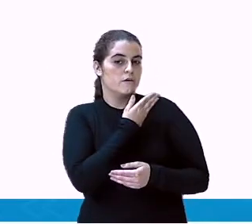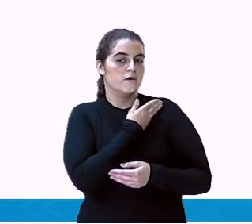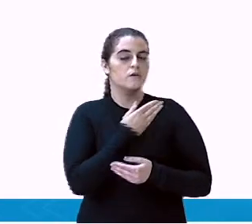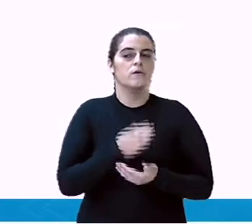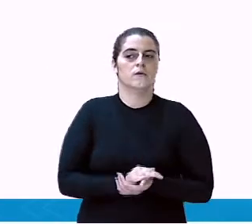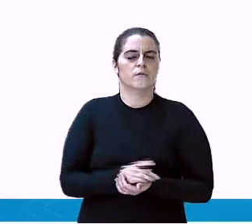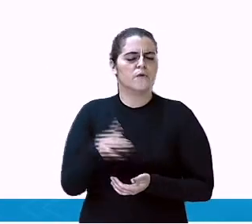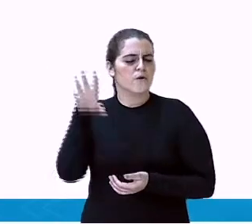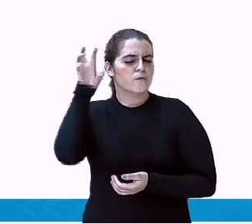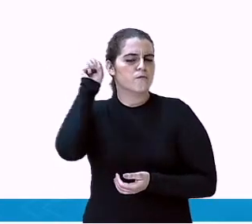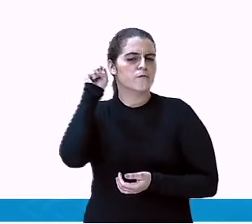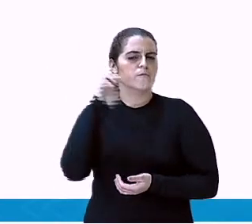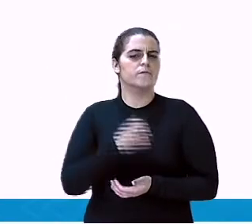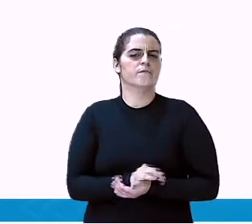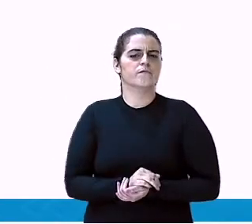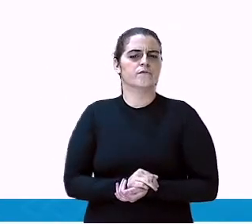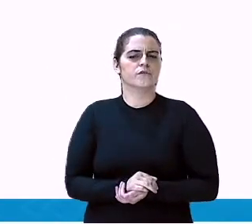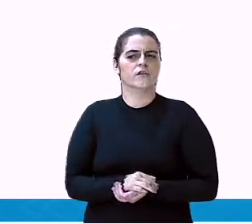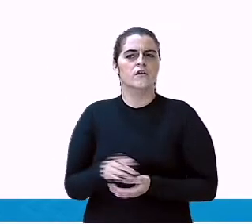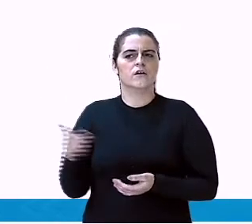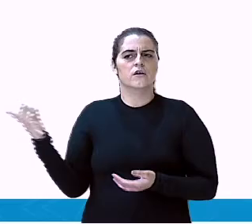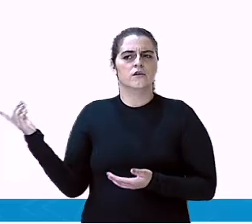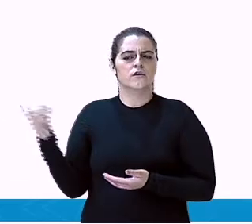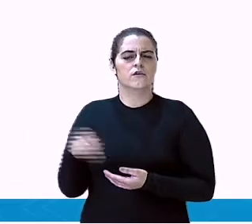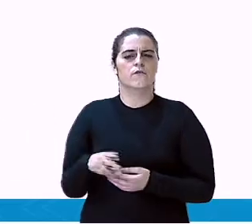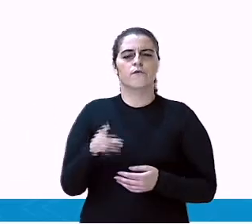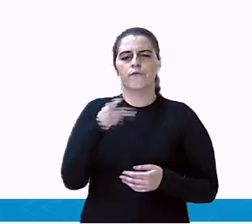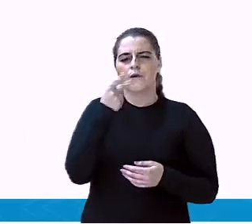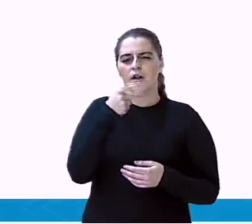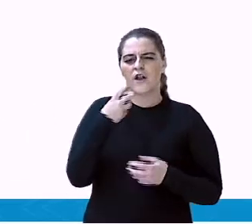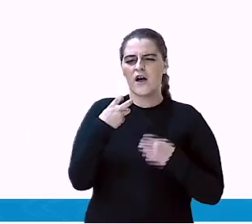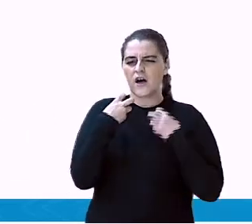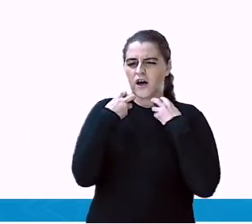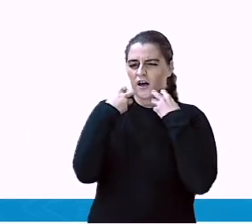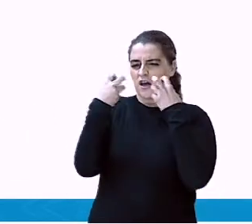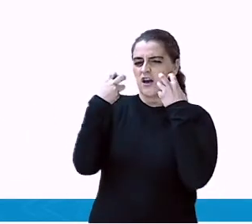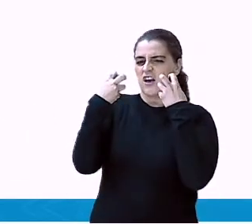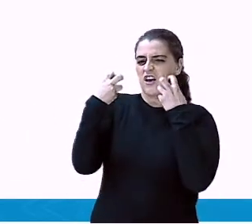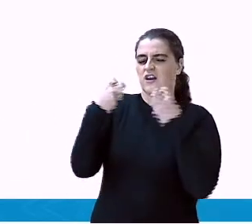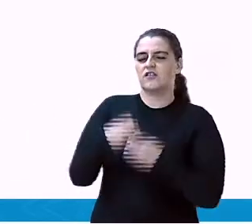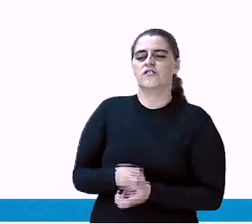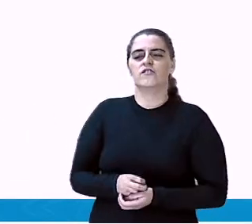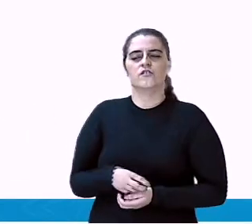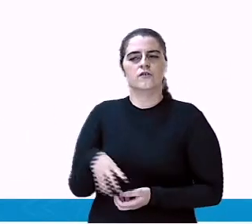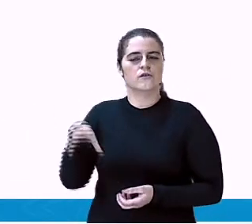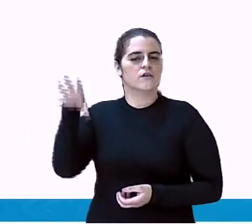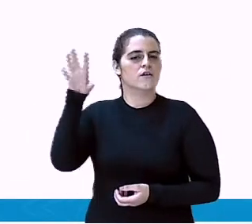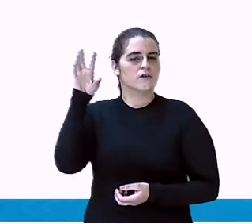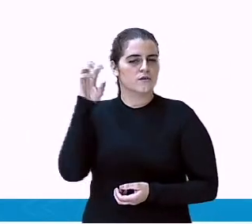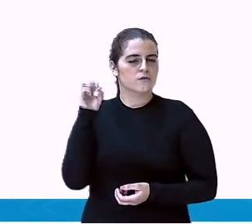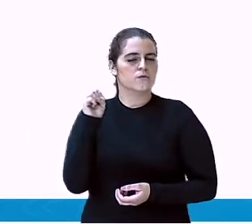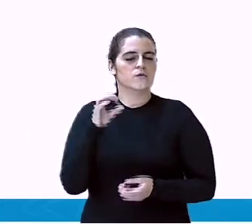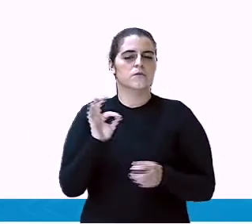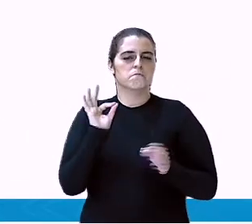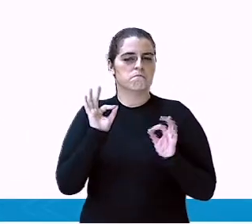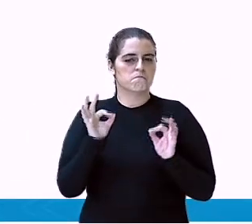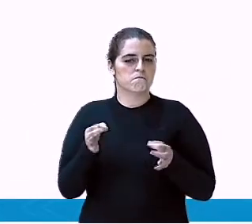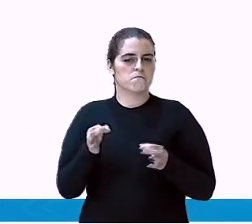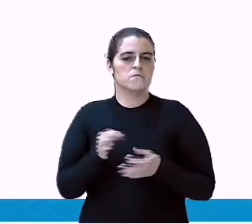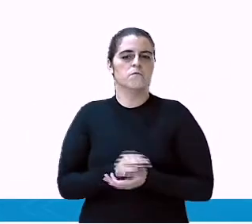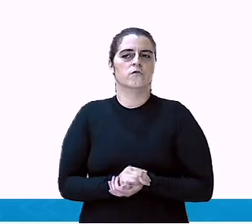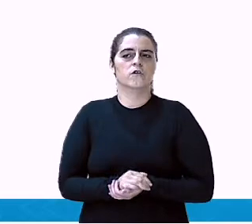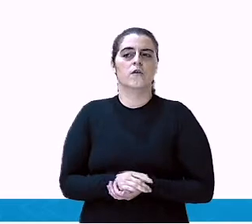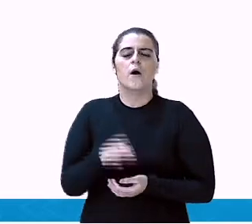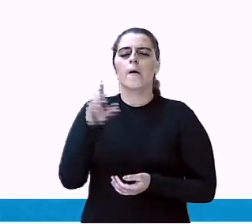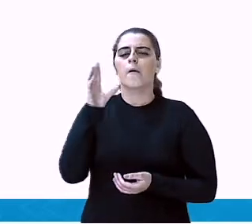outro lado ouvir. Se o colega de cá falar bem alto, né, a gente consegue escutar perfeitamente.